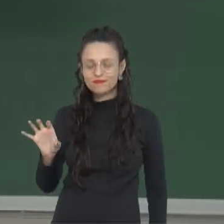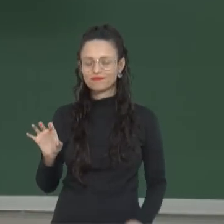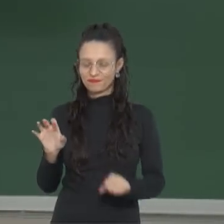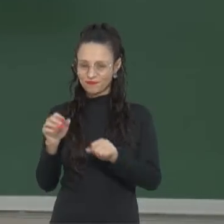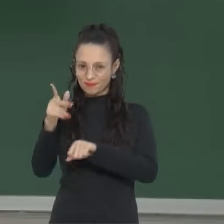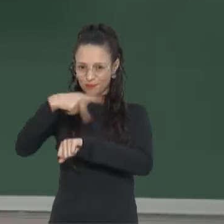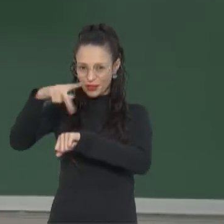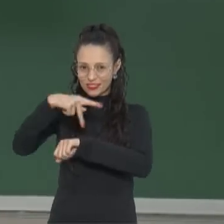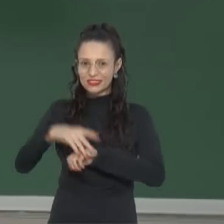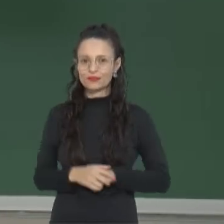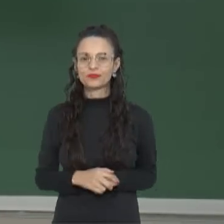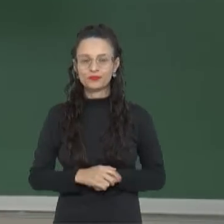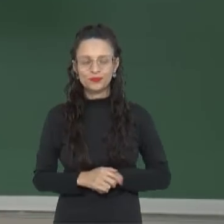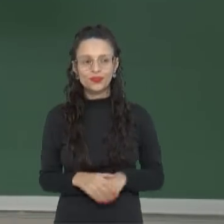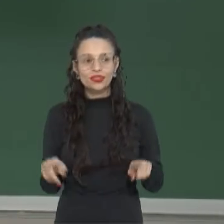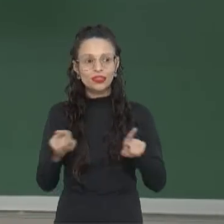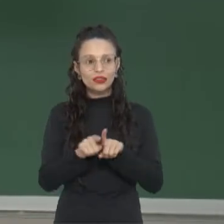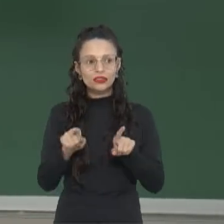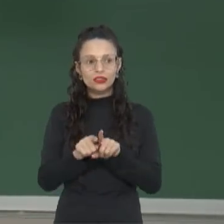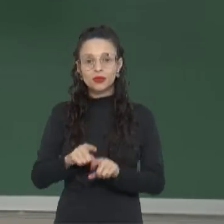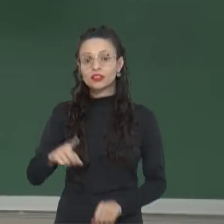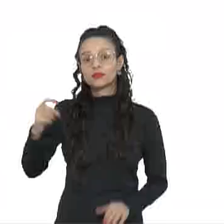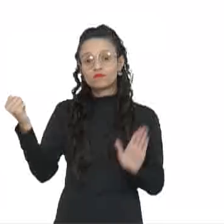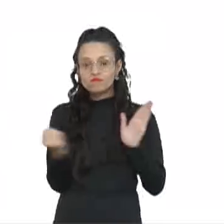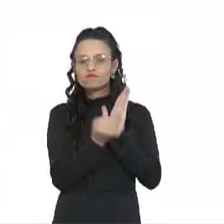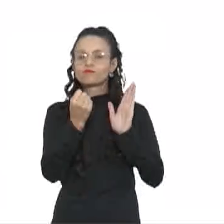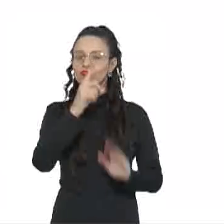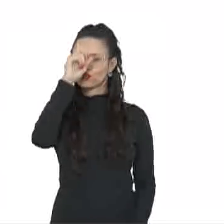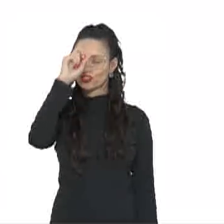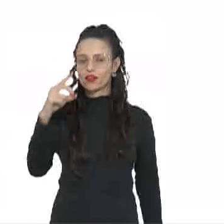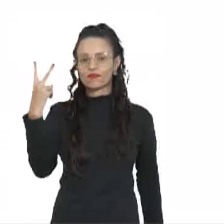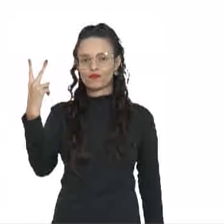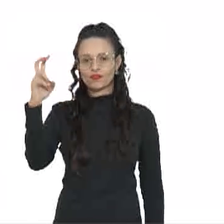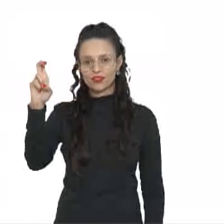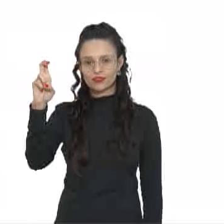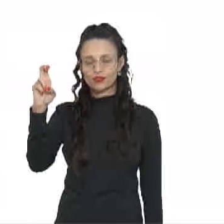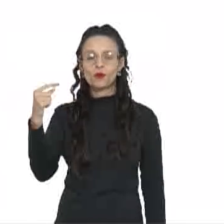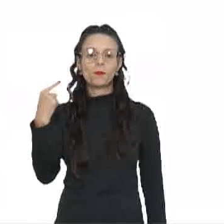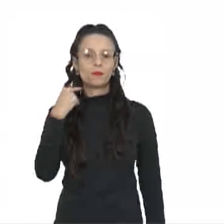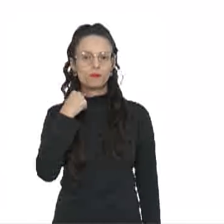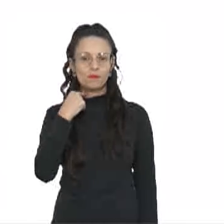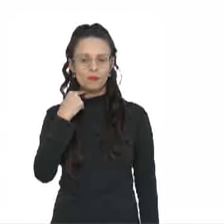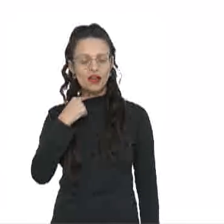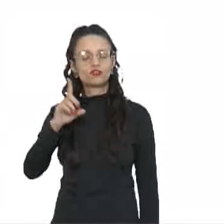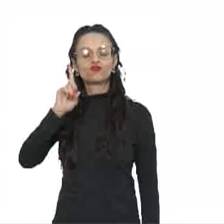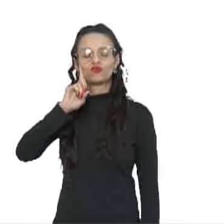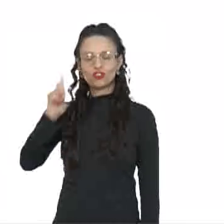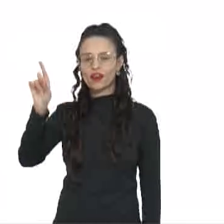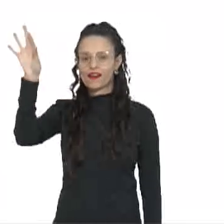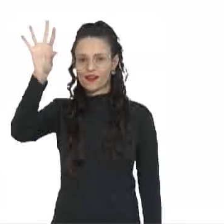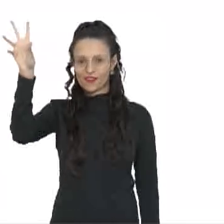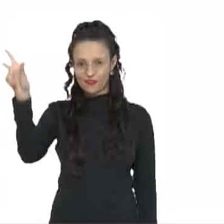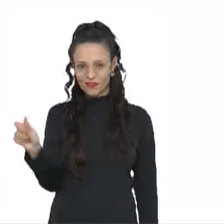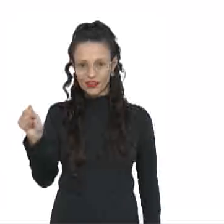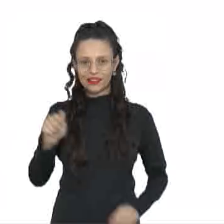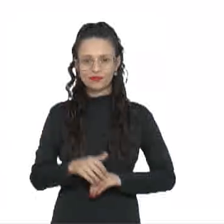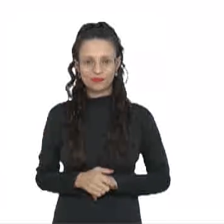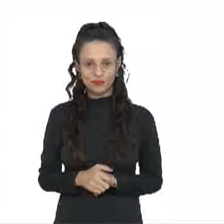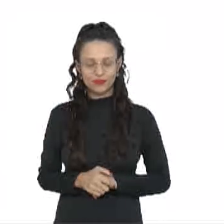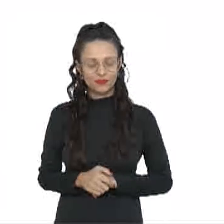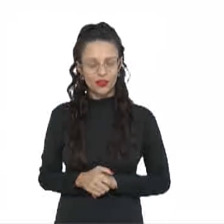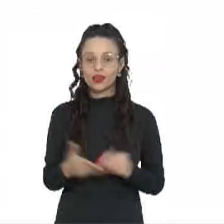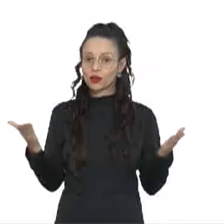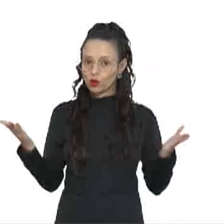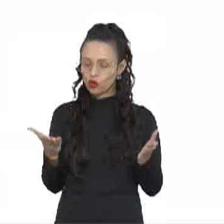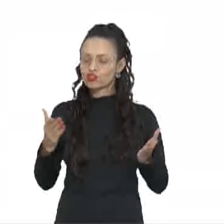simbolizando. E a grande data, 25 de maio, que é o Dia de África. É uma data hoje